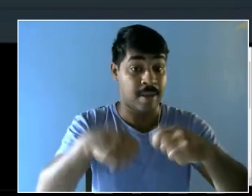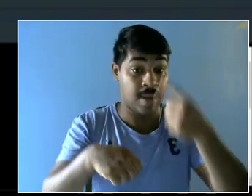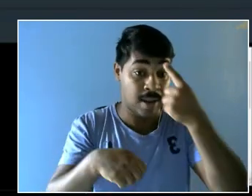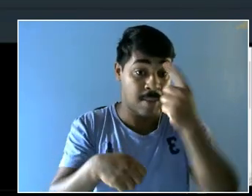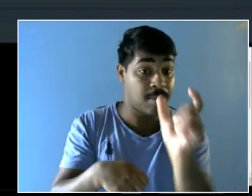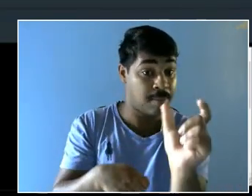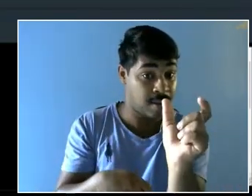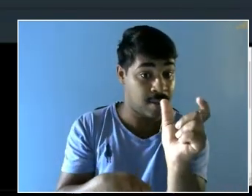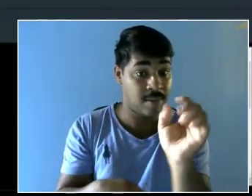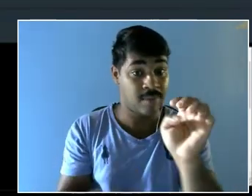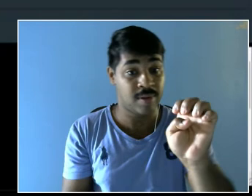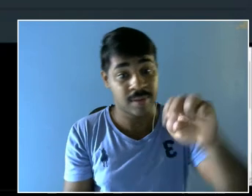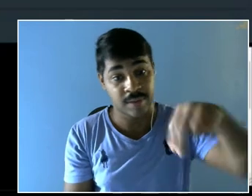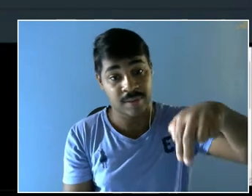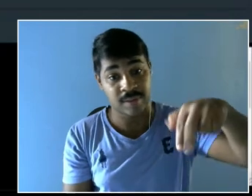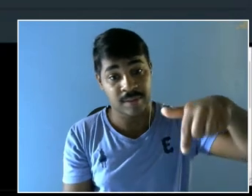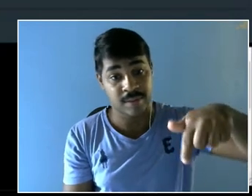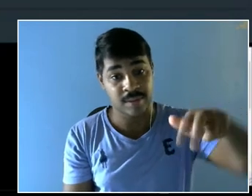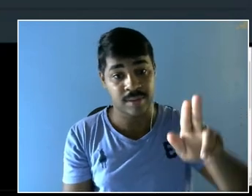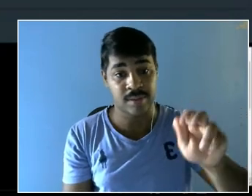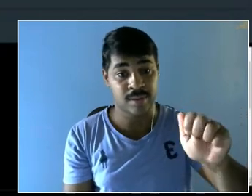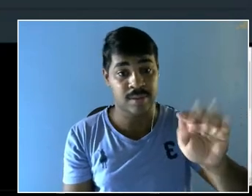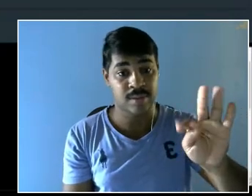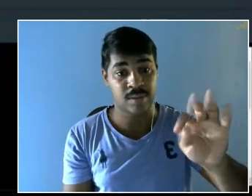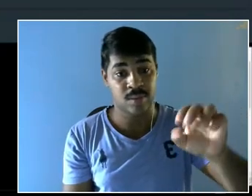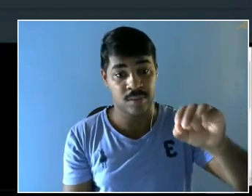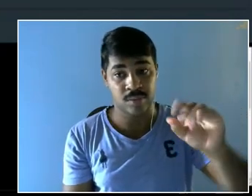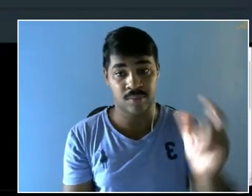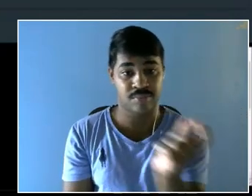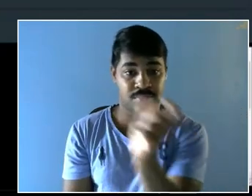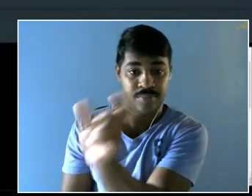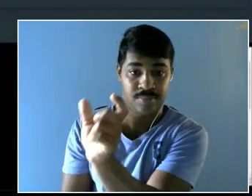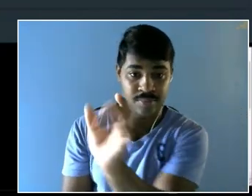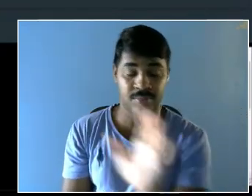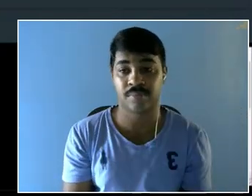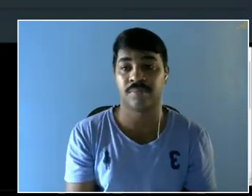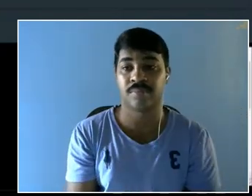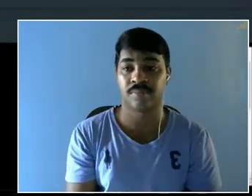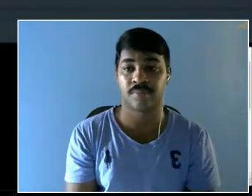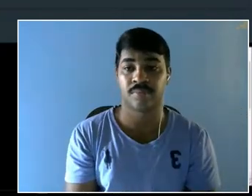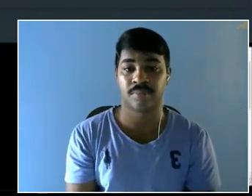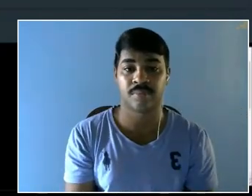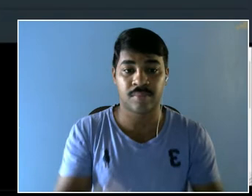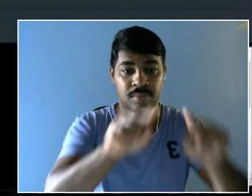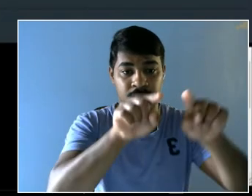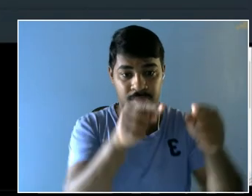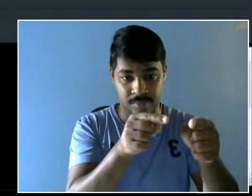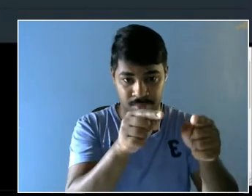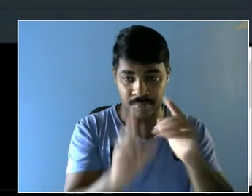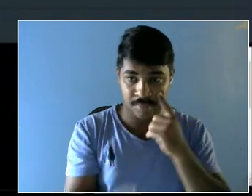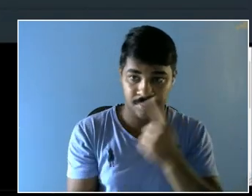O enquanto funciona da seguinte forma. Então, você digita enquanto, abre e fecha